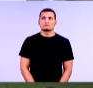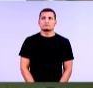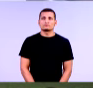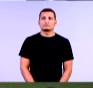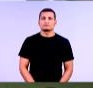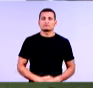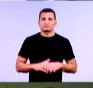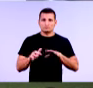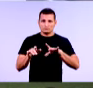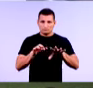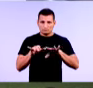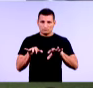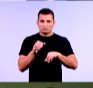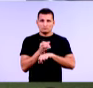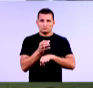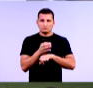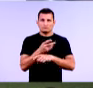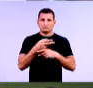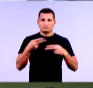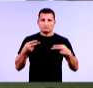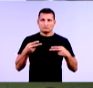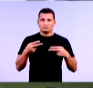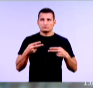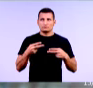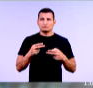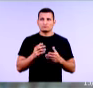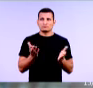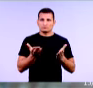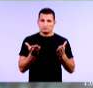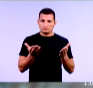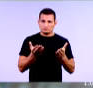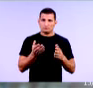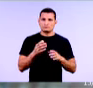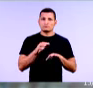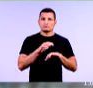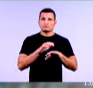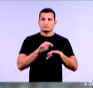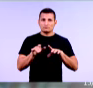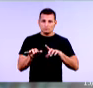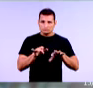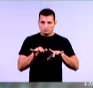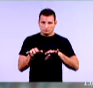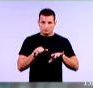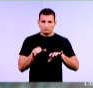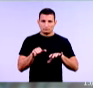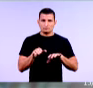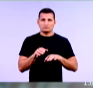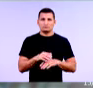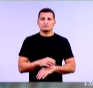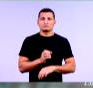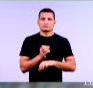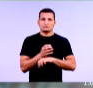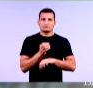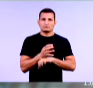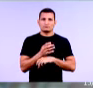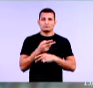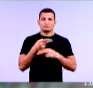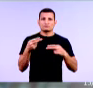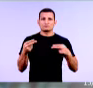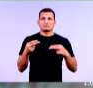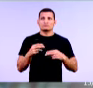Na programação orientada a objetos, né? A gente está falando agora na programação orientada a objetos.